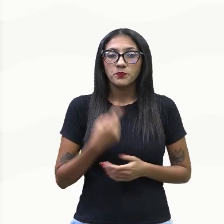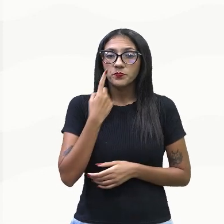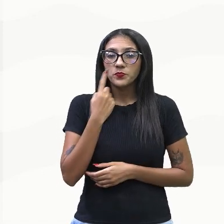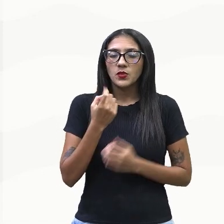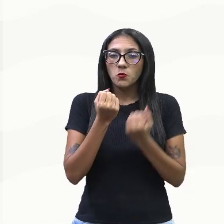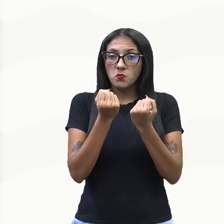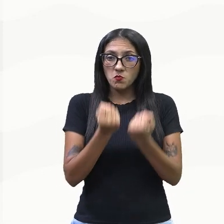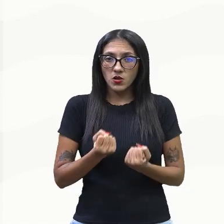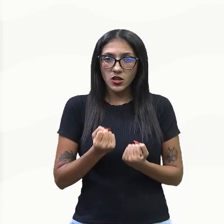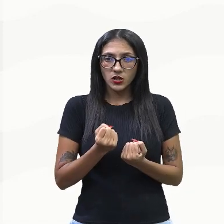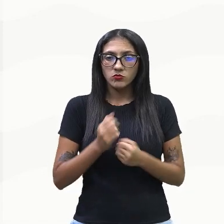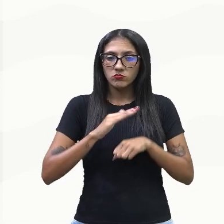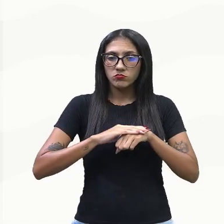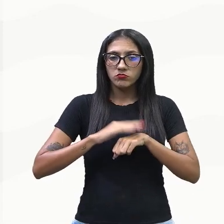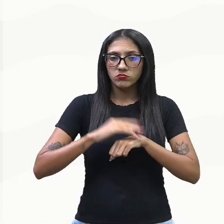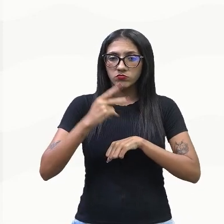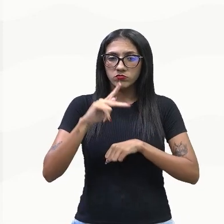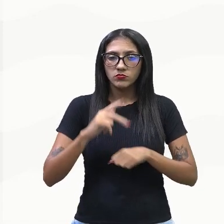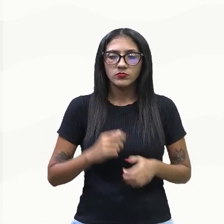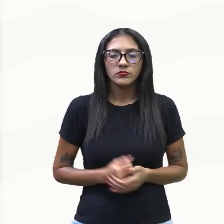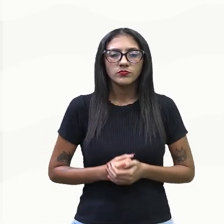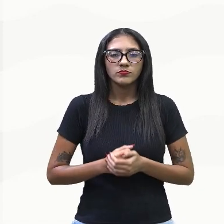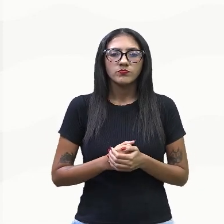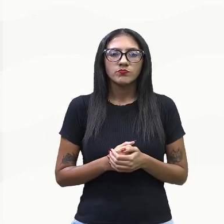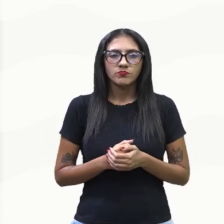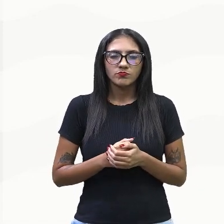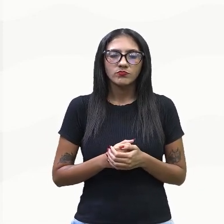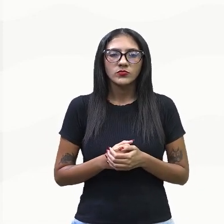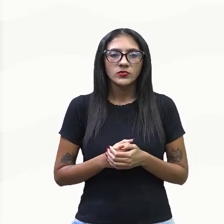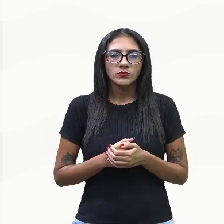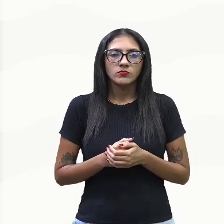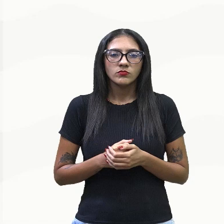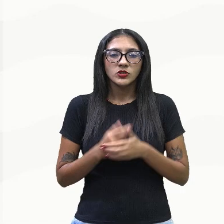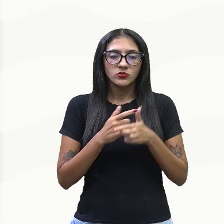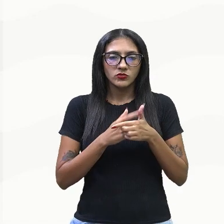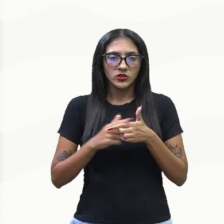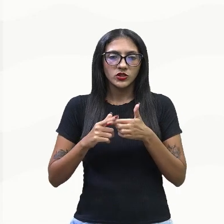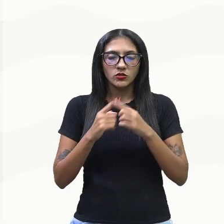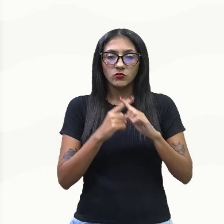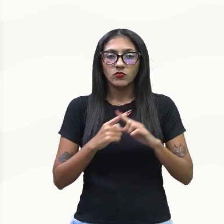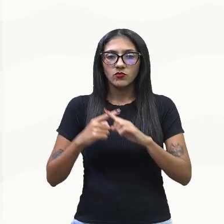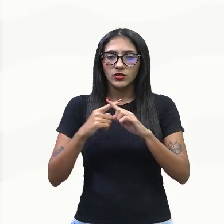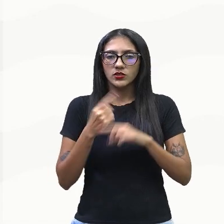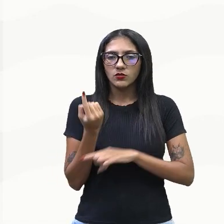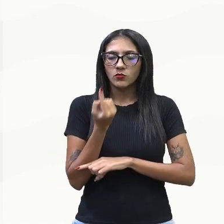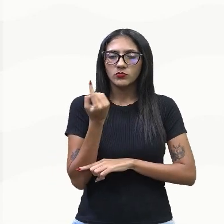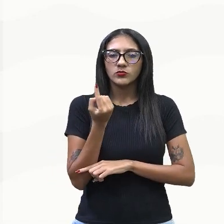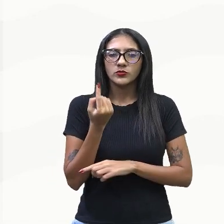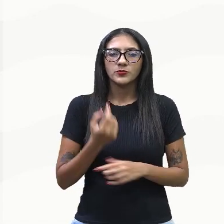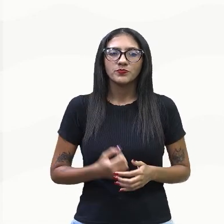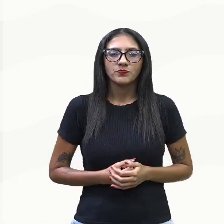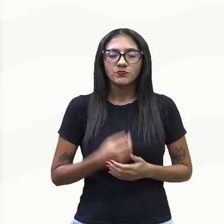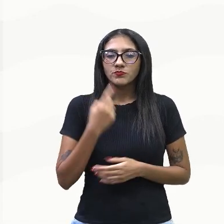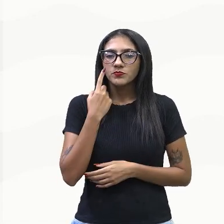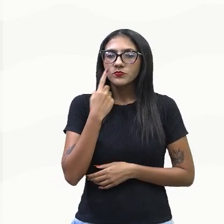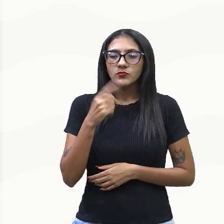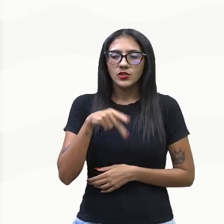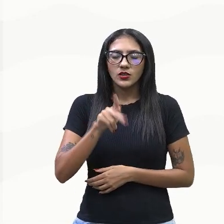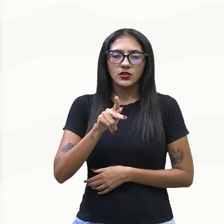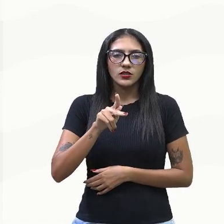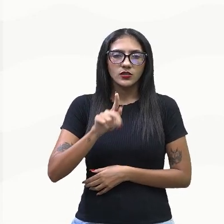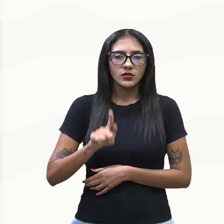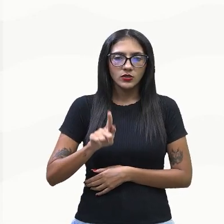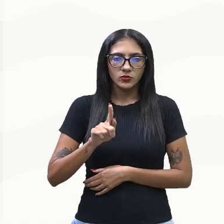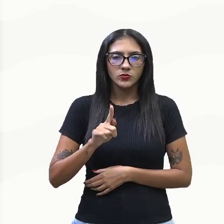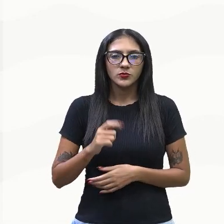seu peso, vezes a sua altura 2 vezes. Então, vamos lá. Peso está em quilo, não é isso?